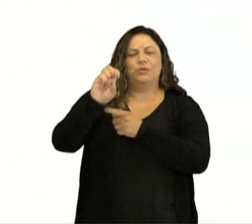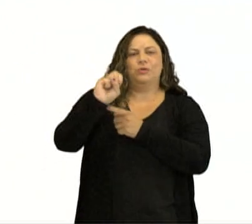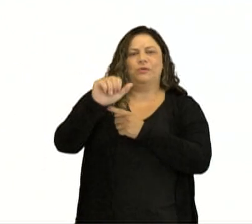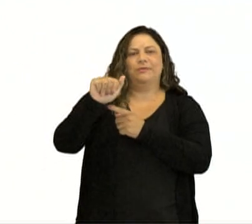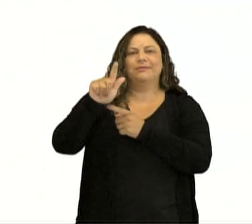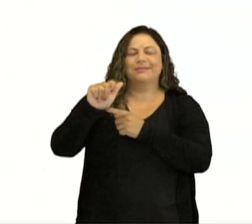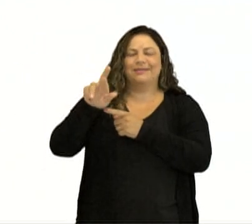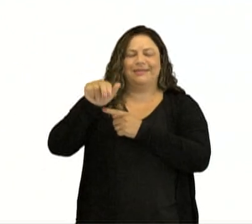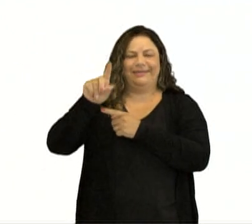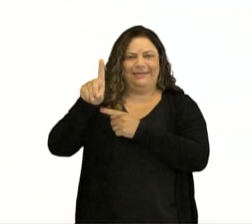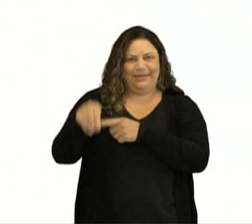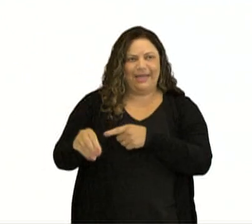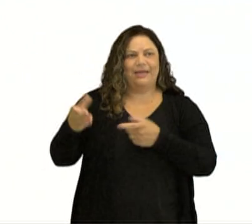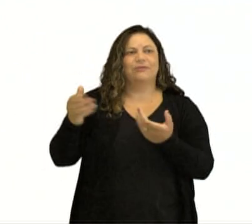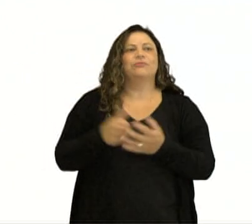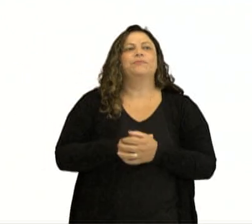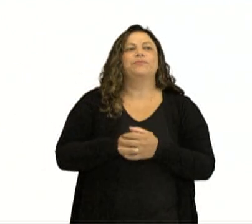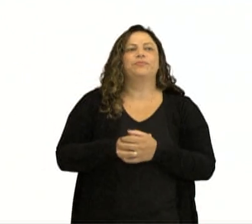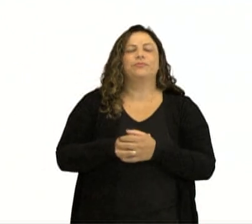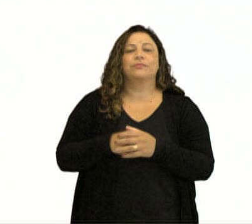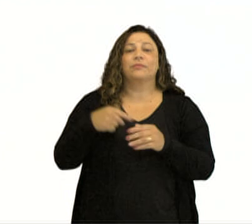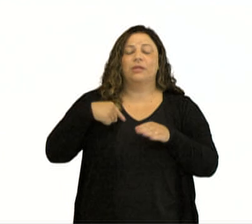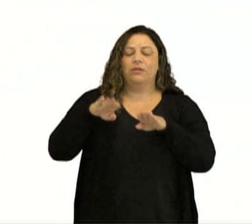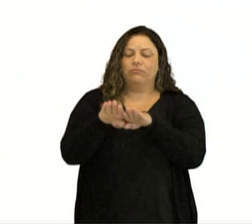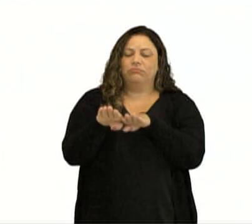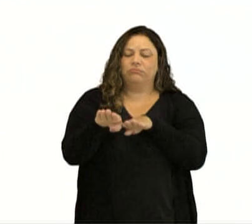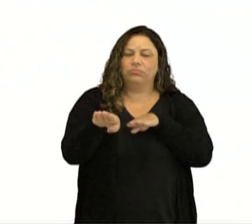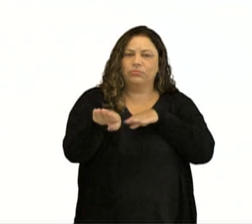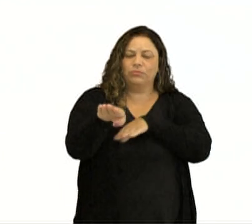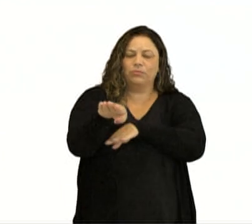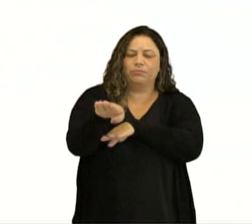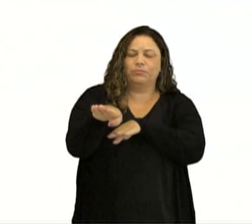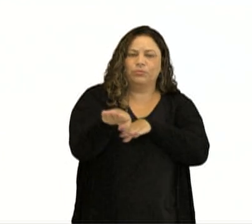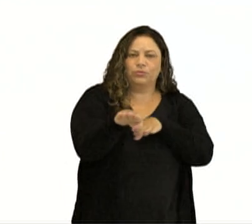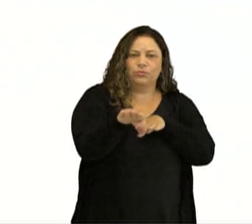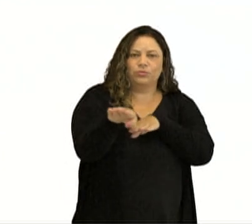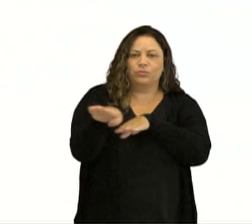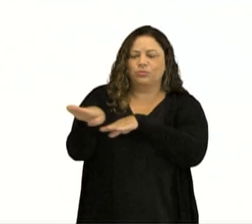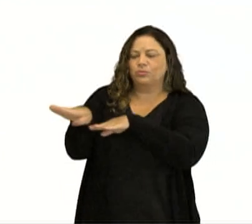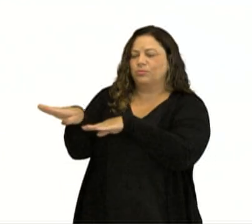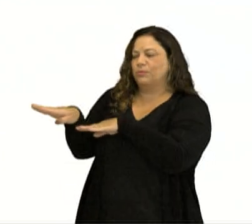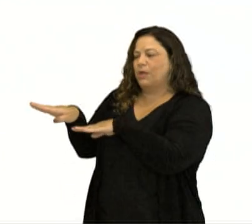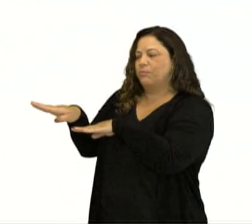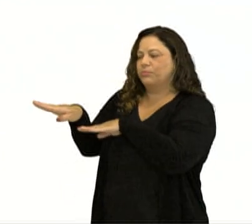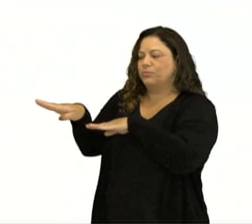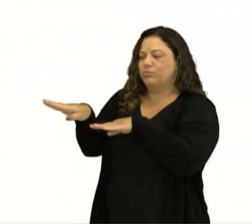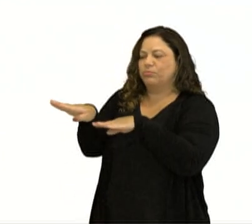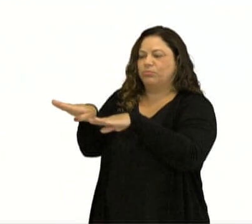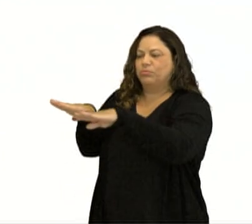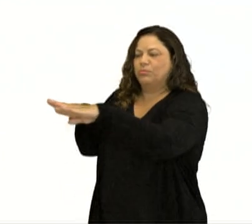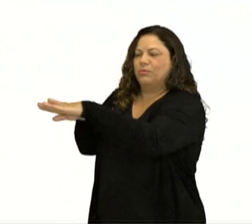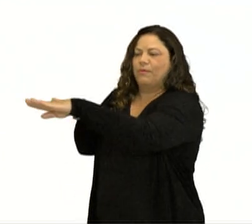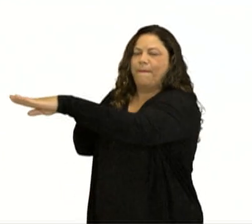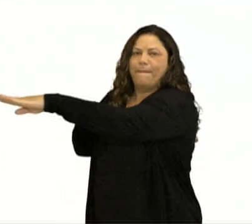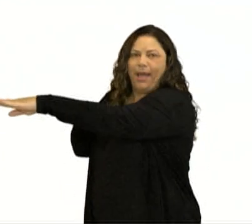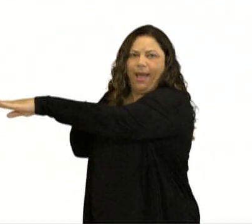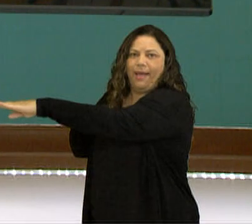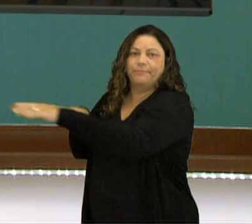nessa dimensão aqui eu estou fazendo uma ultrapassagem de um caminhão. Nessa situação, eu sou obrigado a levar em consideração que ele é um